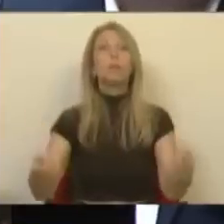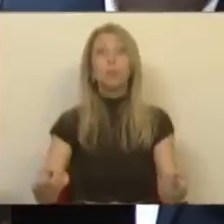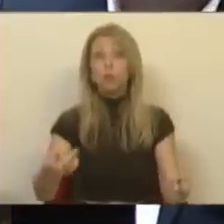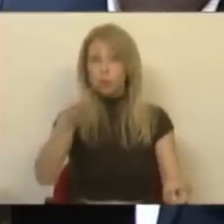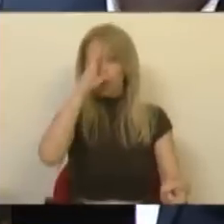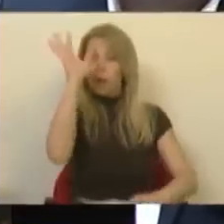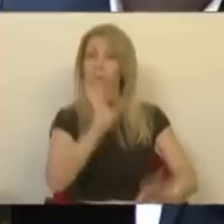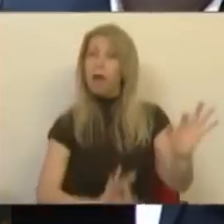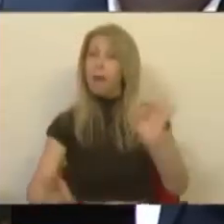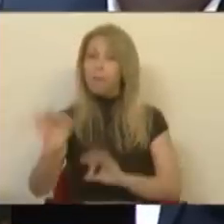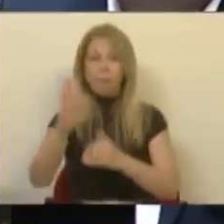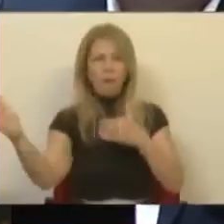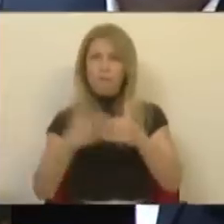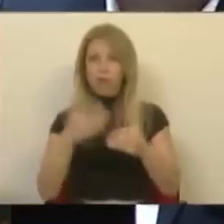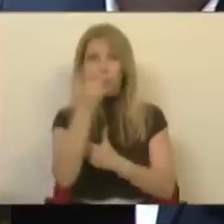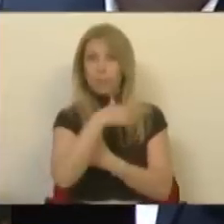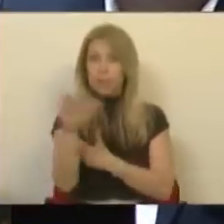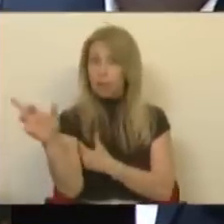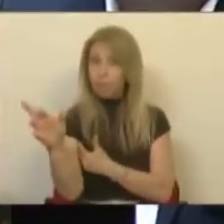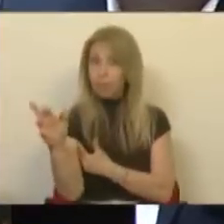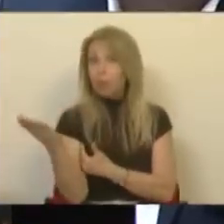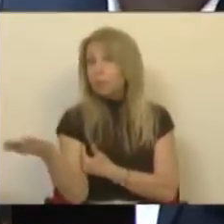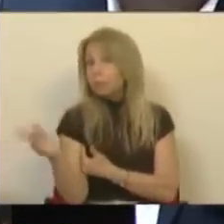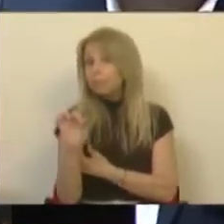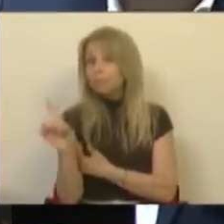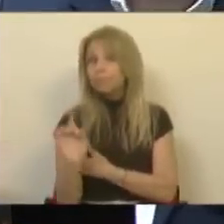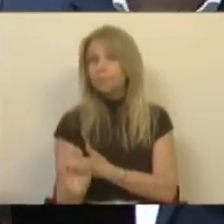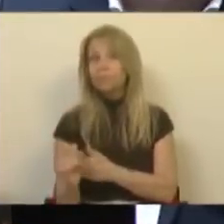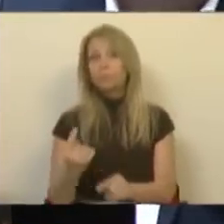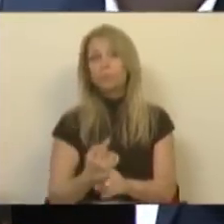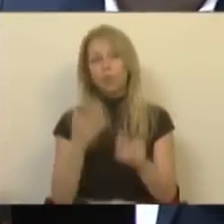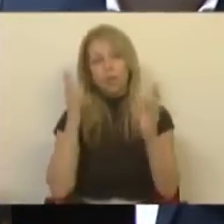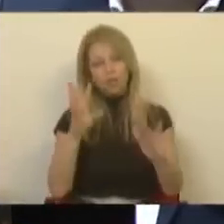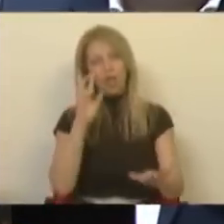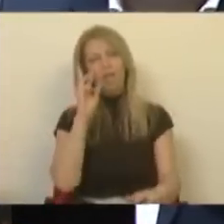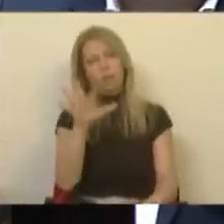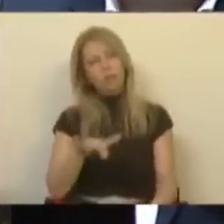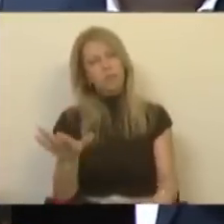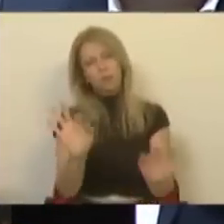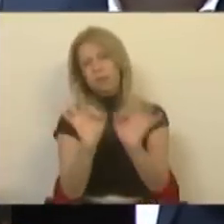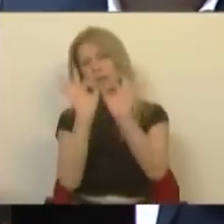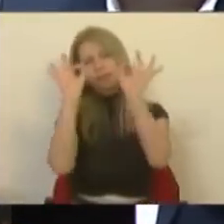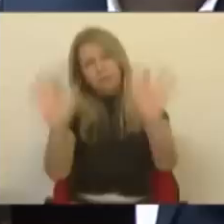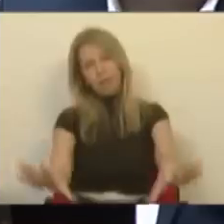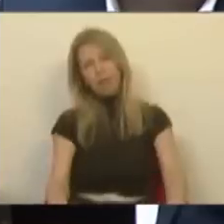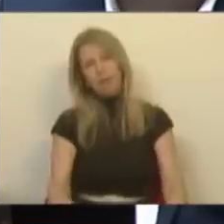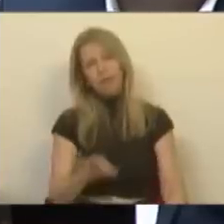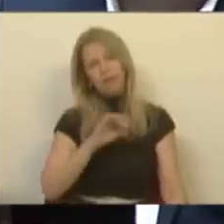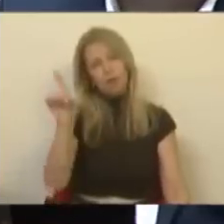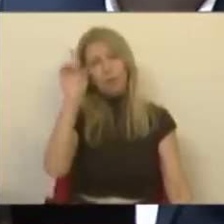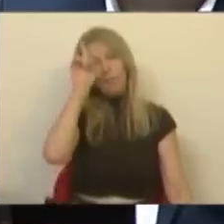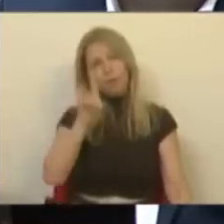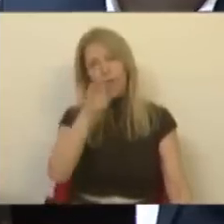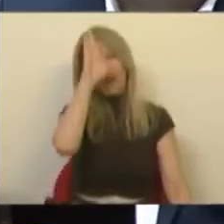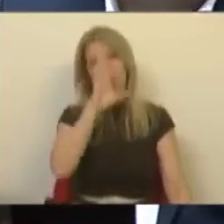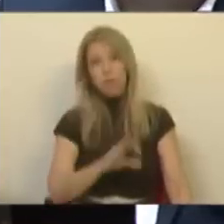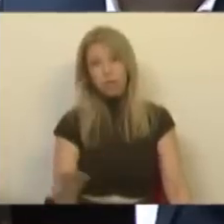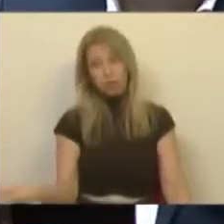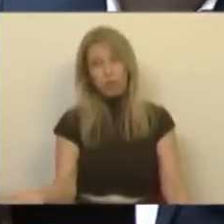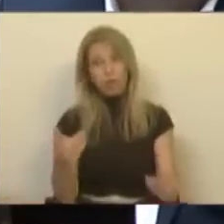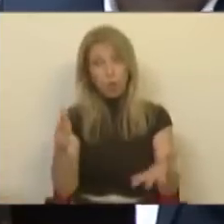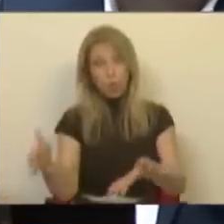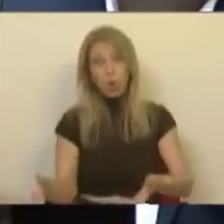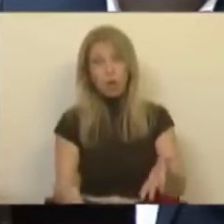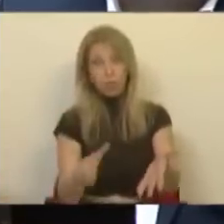para o encerramento definitivo é que nós já vimos este filme Senhor primeiro ministro Este foi o caminho aceitado pelo governo do